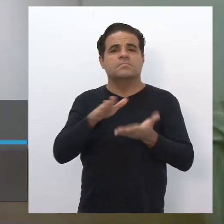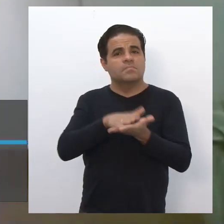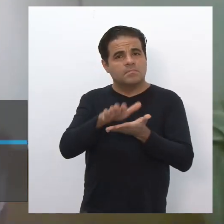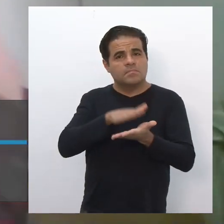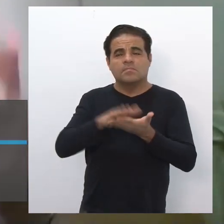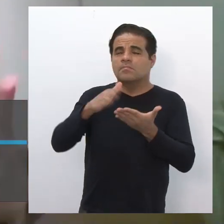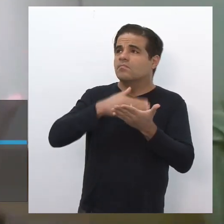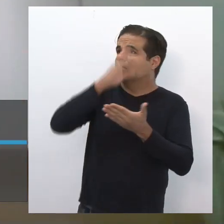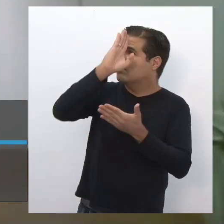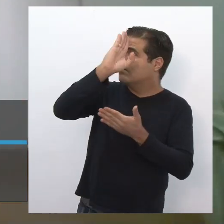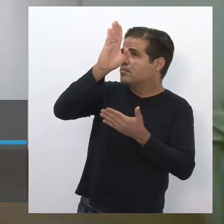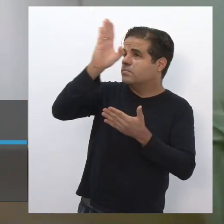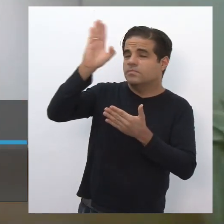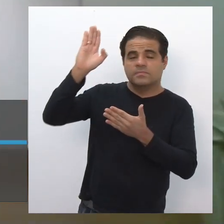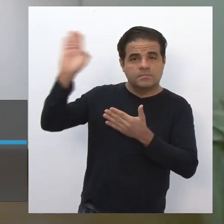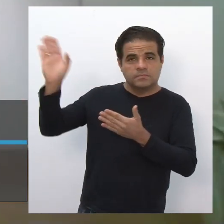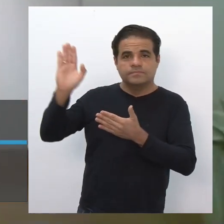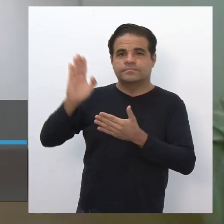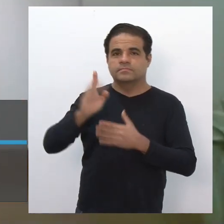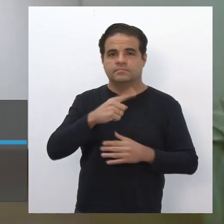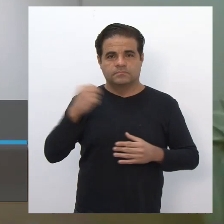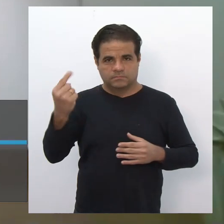nas bibliotecas quanto no nosso